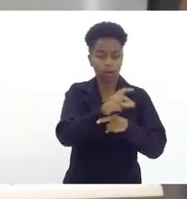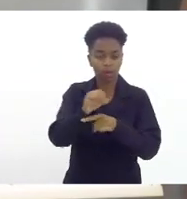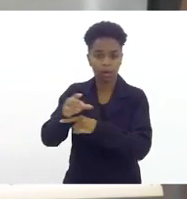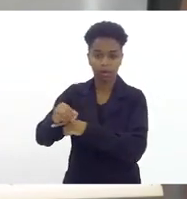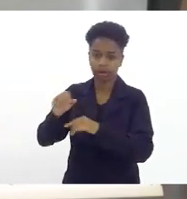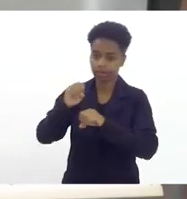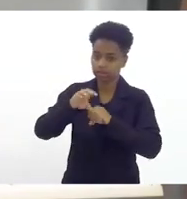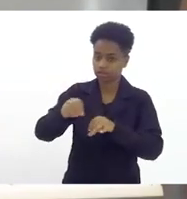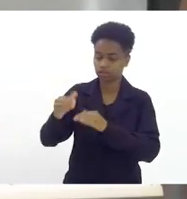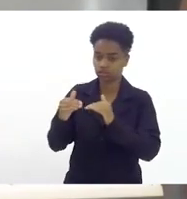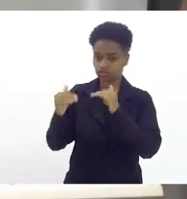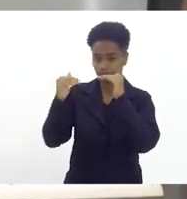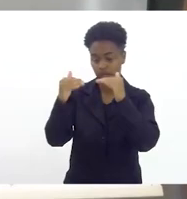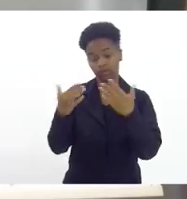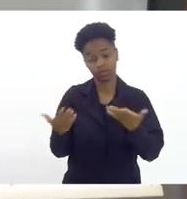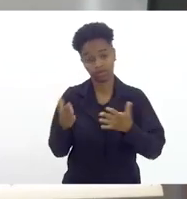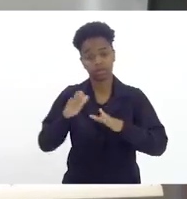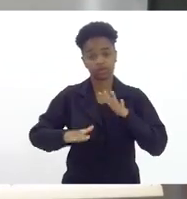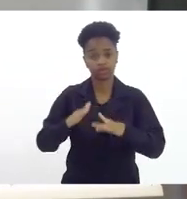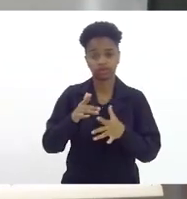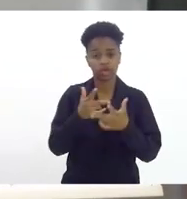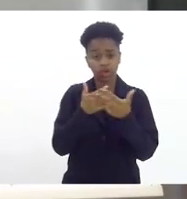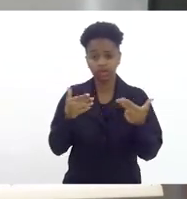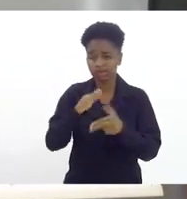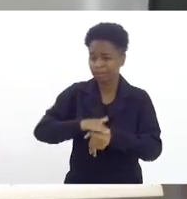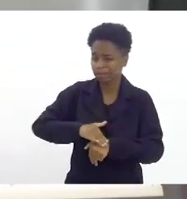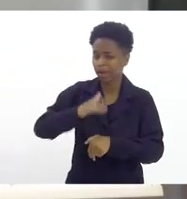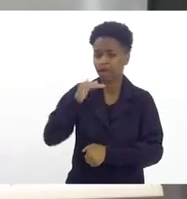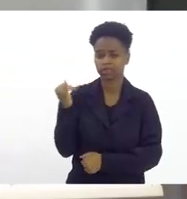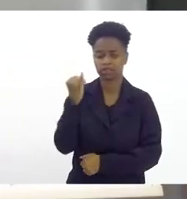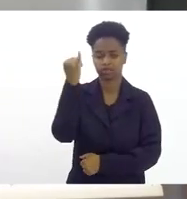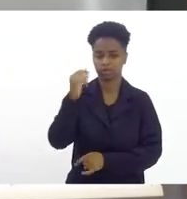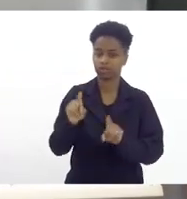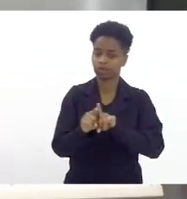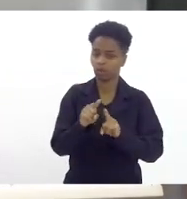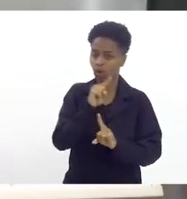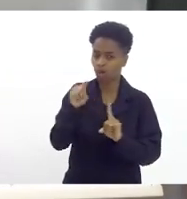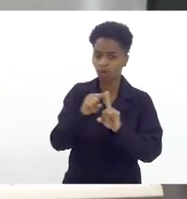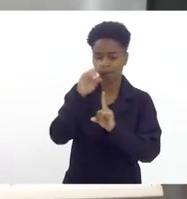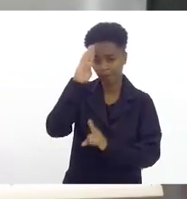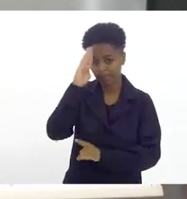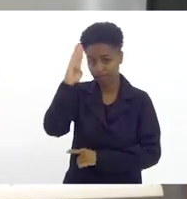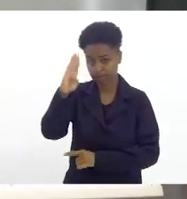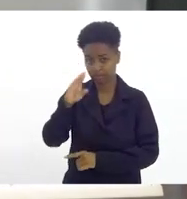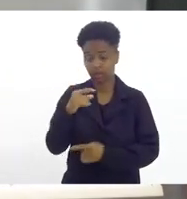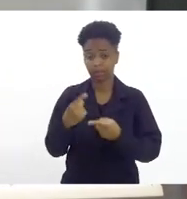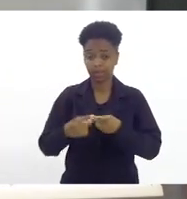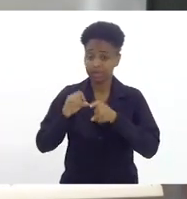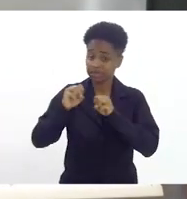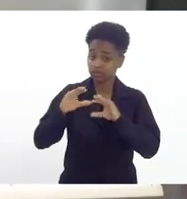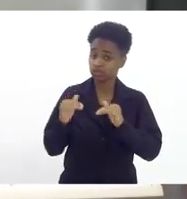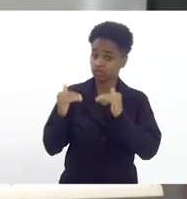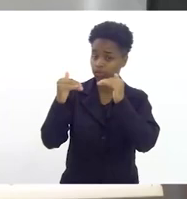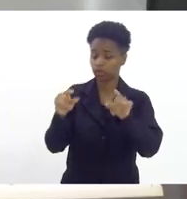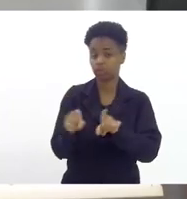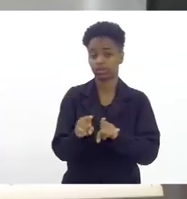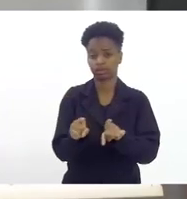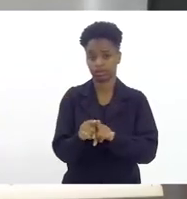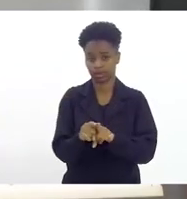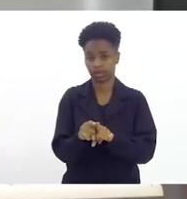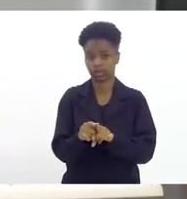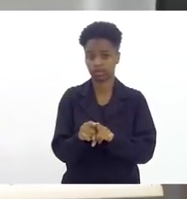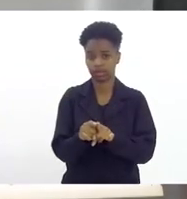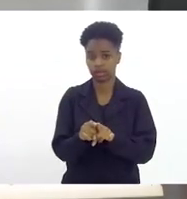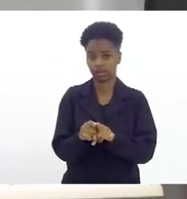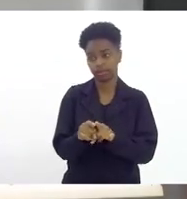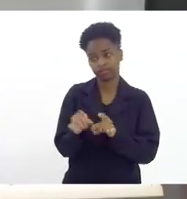esse seja um dos elementos mais importantes numa das finalidades mais importantes se o ensino superior também não